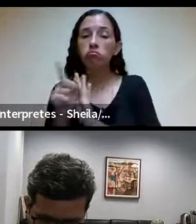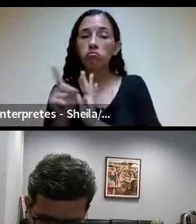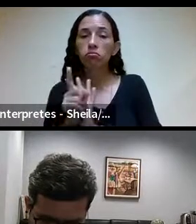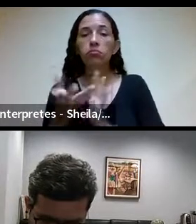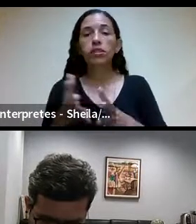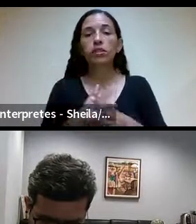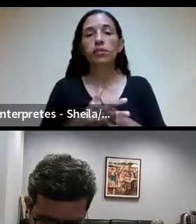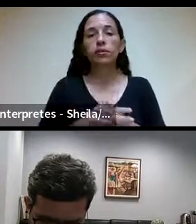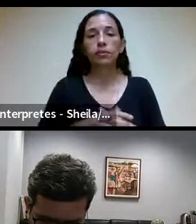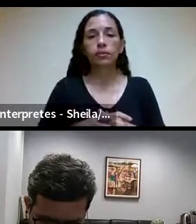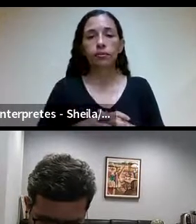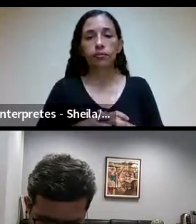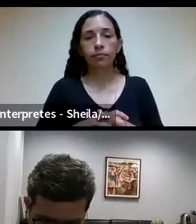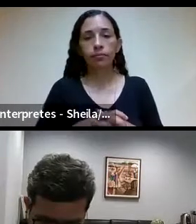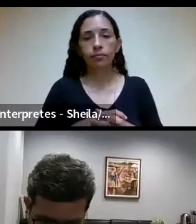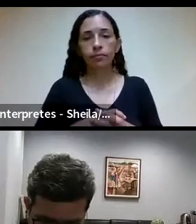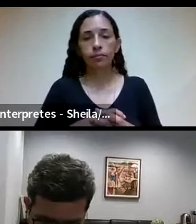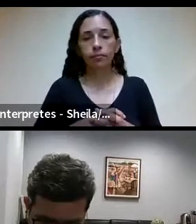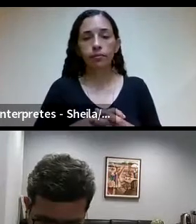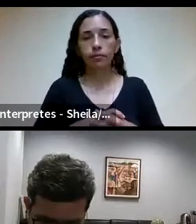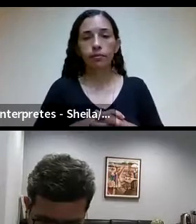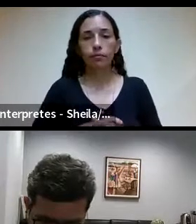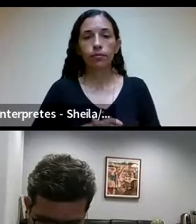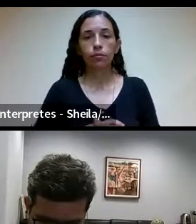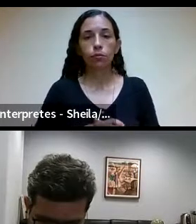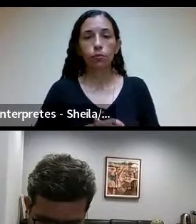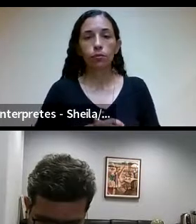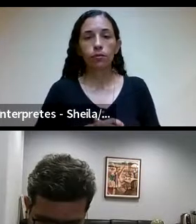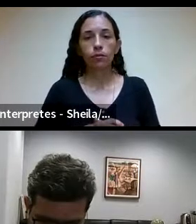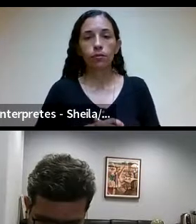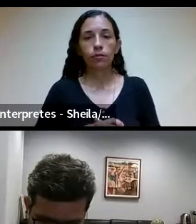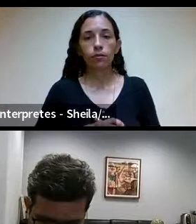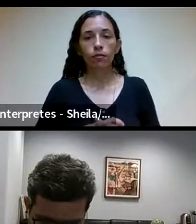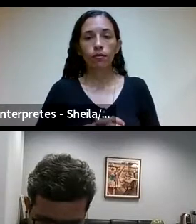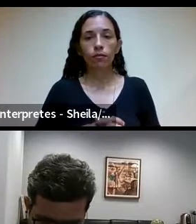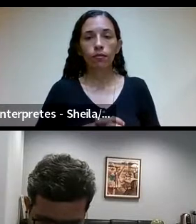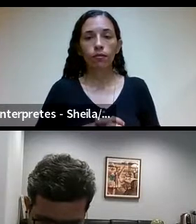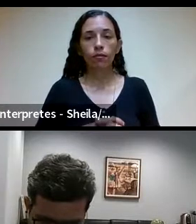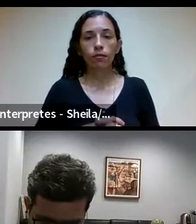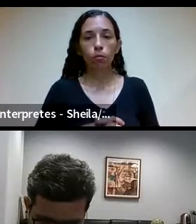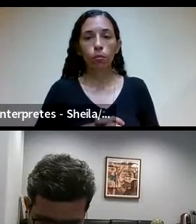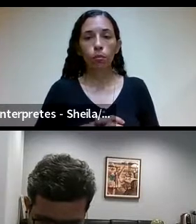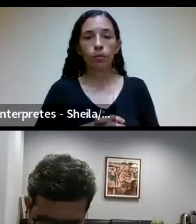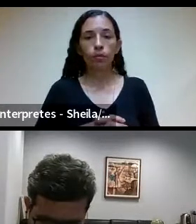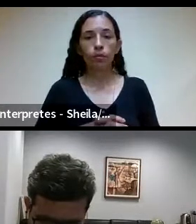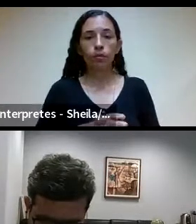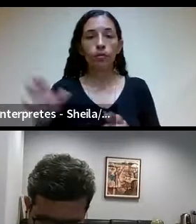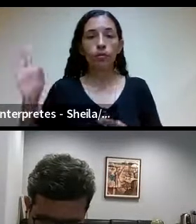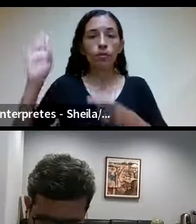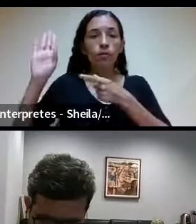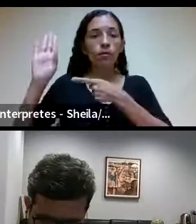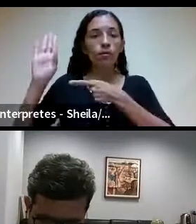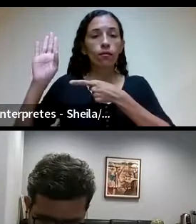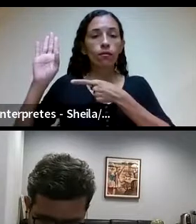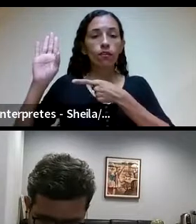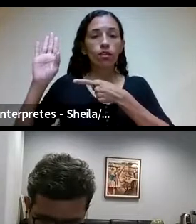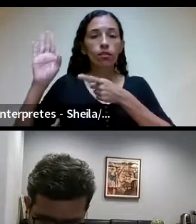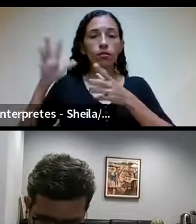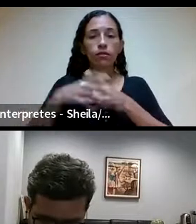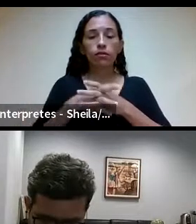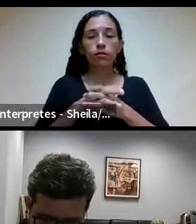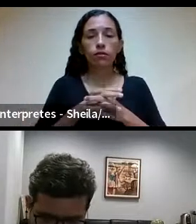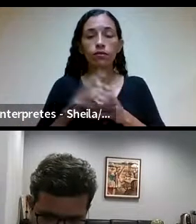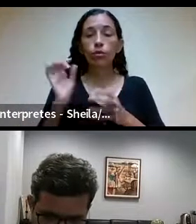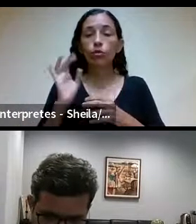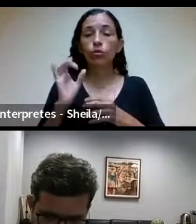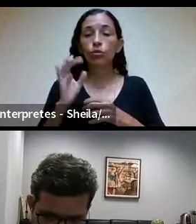ao advogado no tempo regimental. Com a palavra, doutor Geraldo. Pela ordem, senhor presidente. Só para